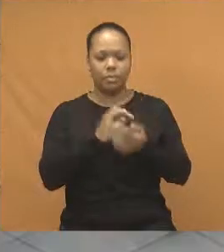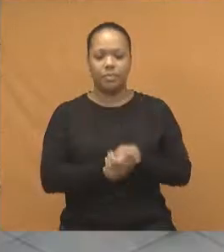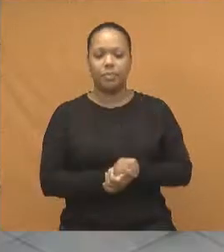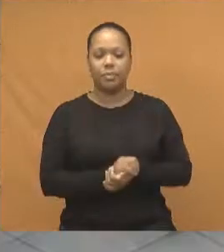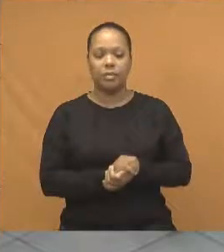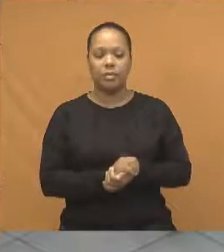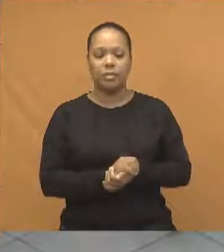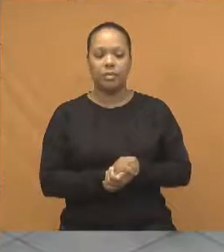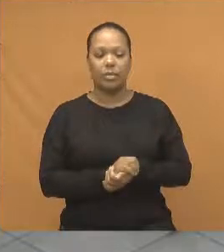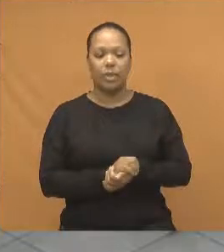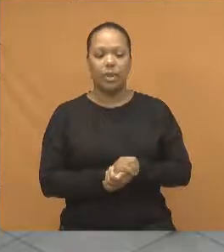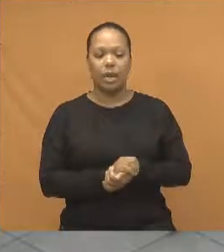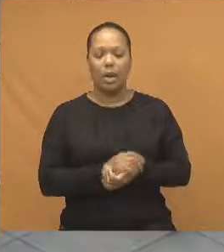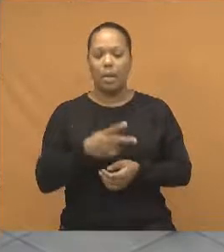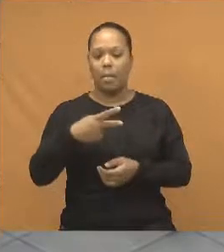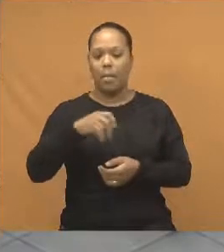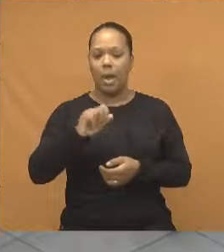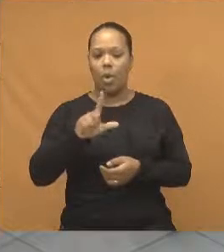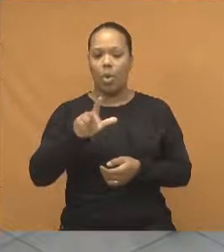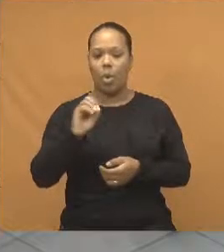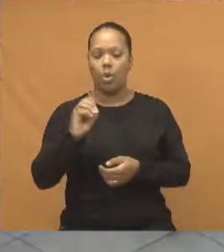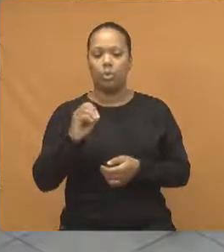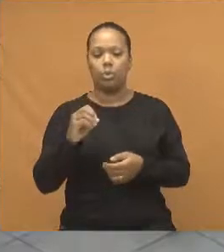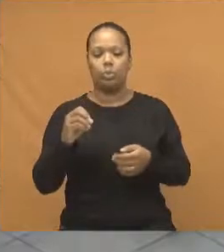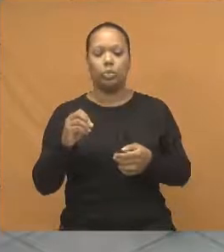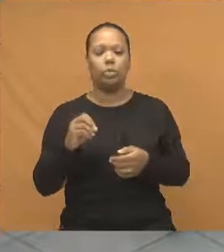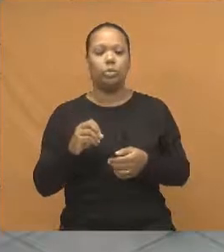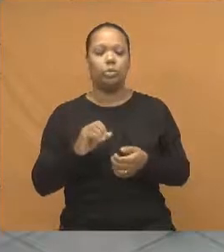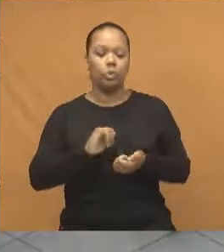O projeto está em discussão.